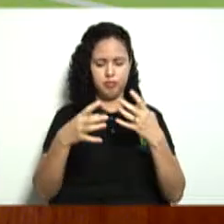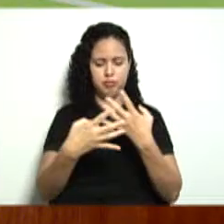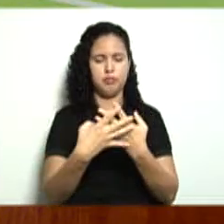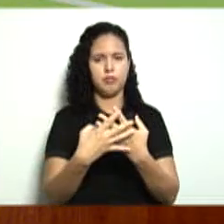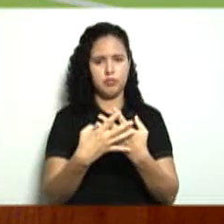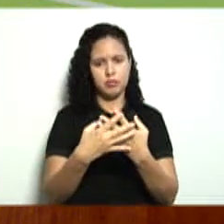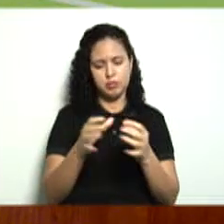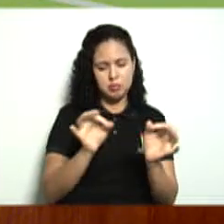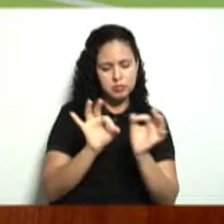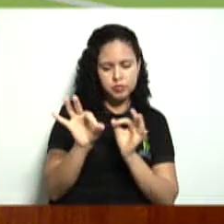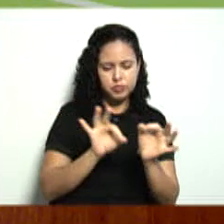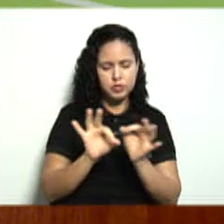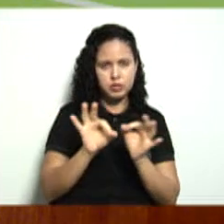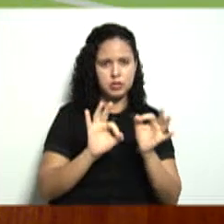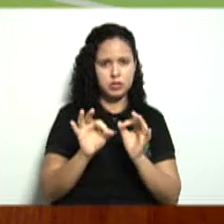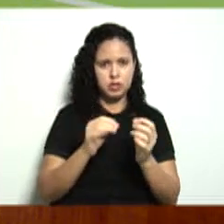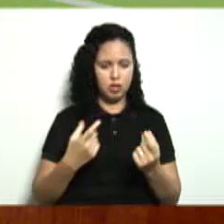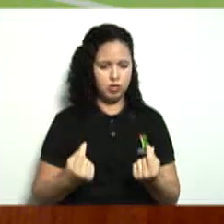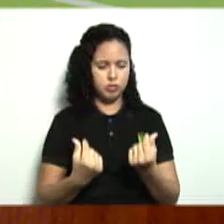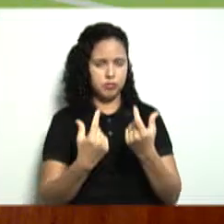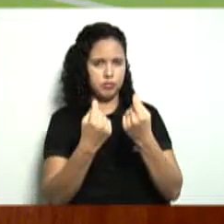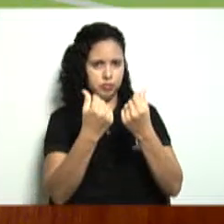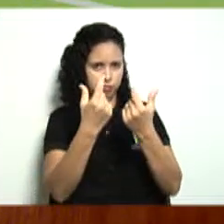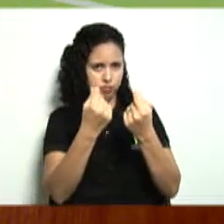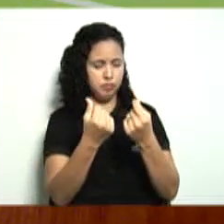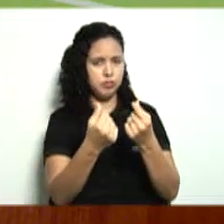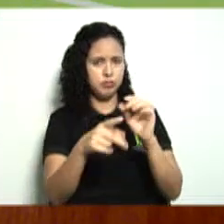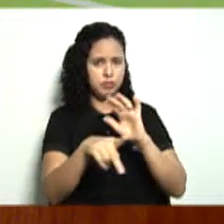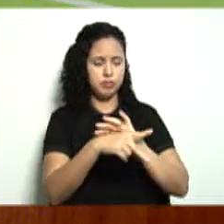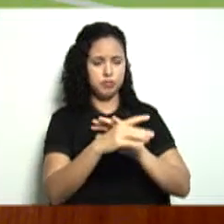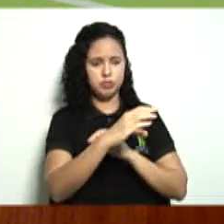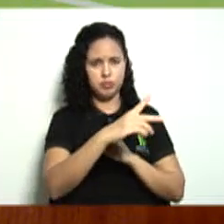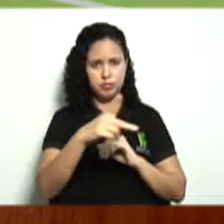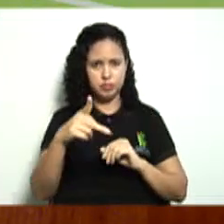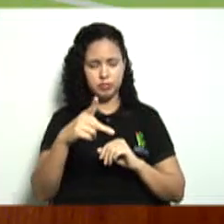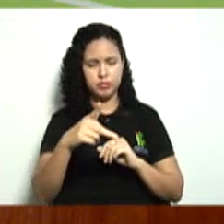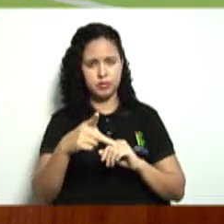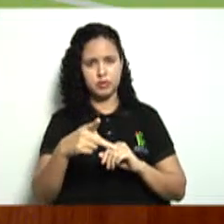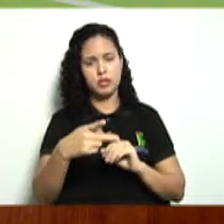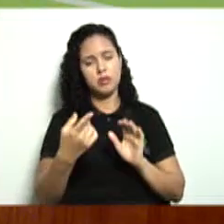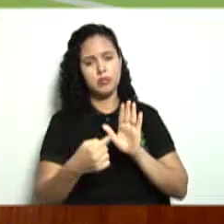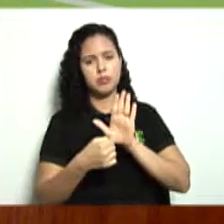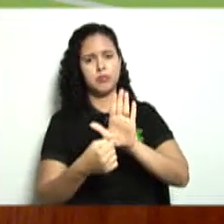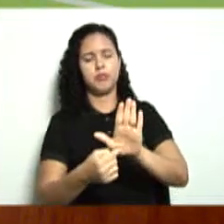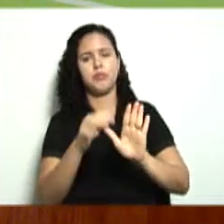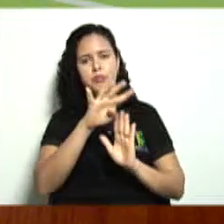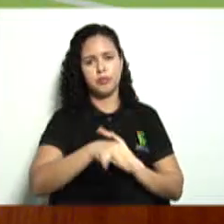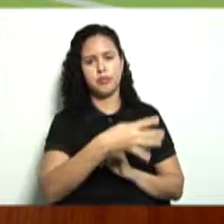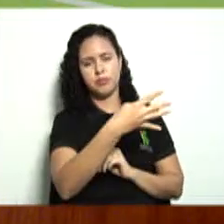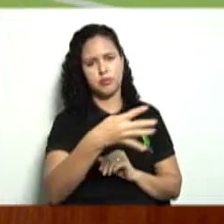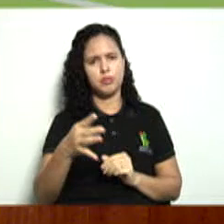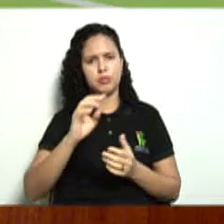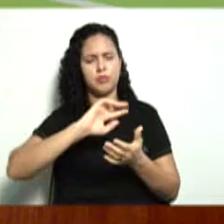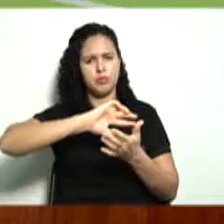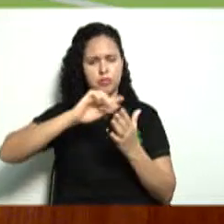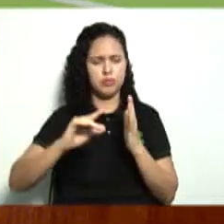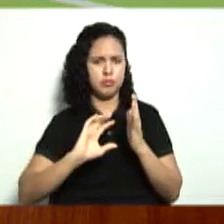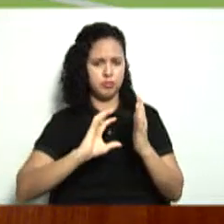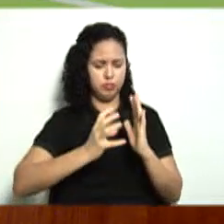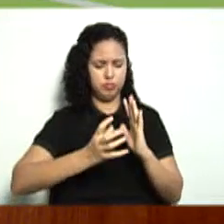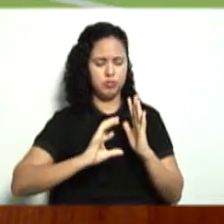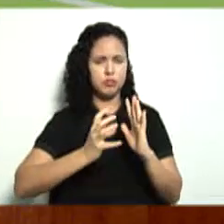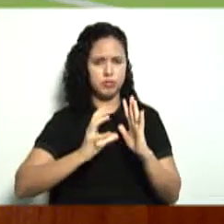de 2017. E aí eu quero trazer uma planilha eletrônica, mostrar aquilo no Excel, né? Vários dados, muito dinheiro,